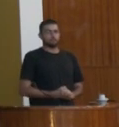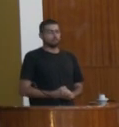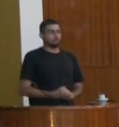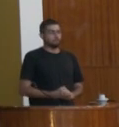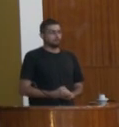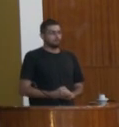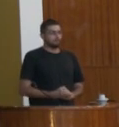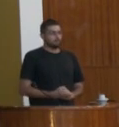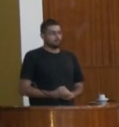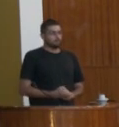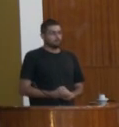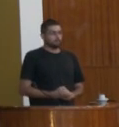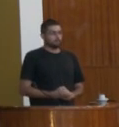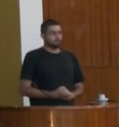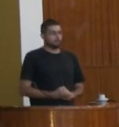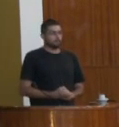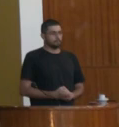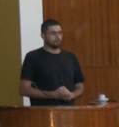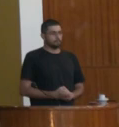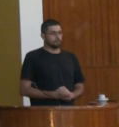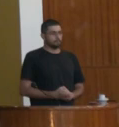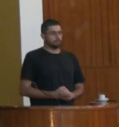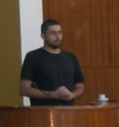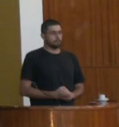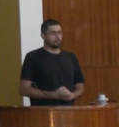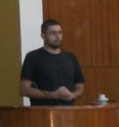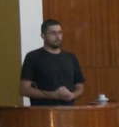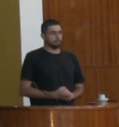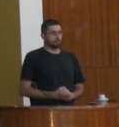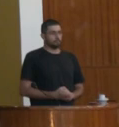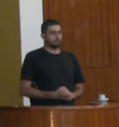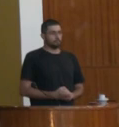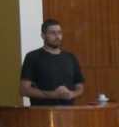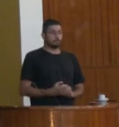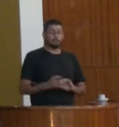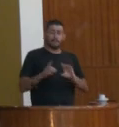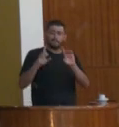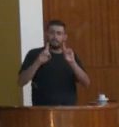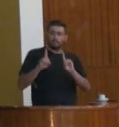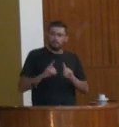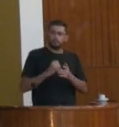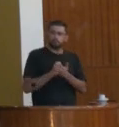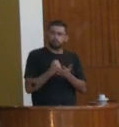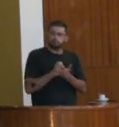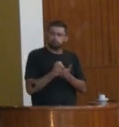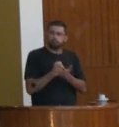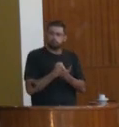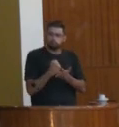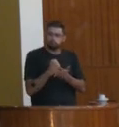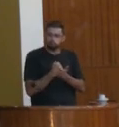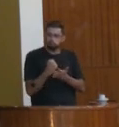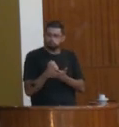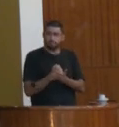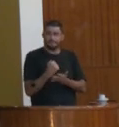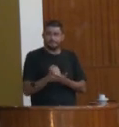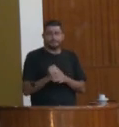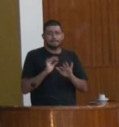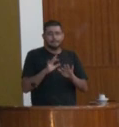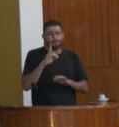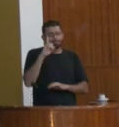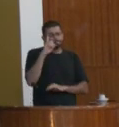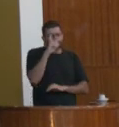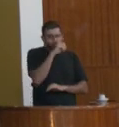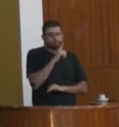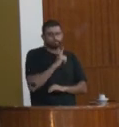Nós contratamos muitos e temos a dificuldade de inclusão, porque não só a